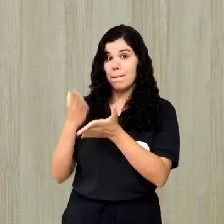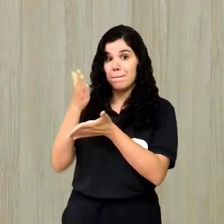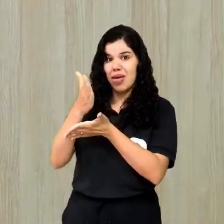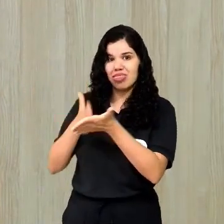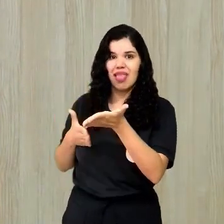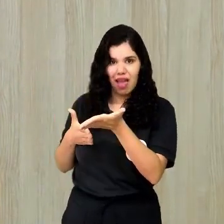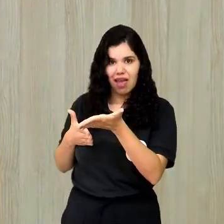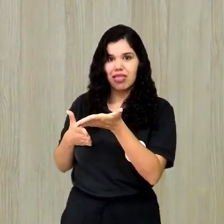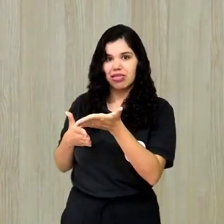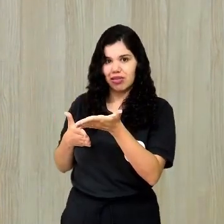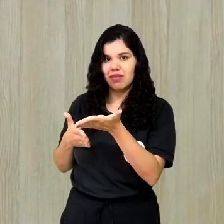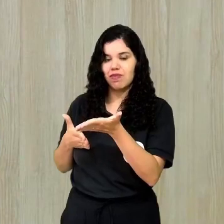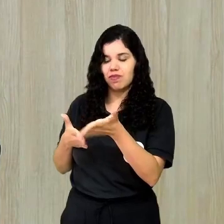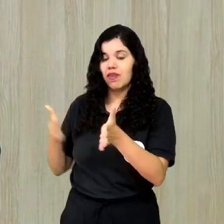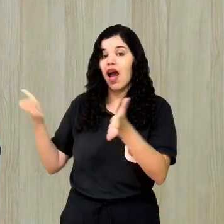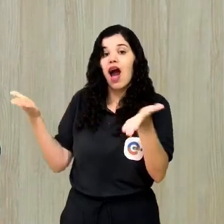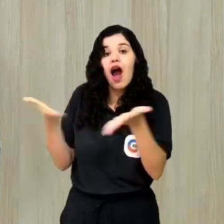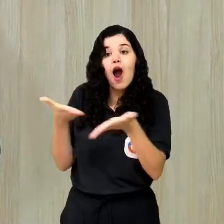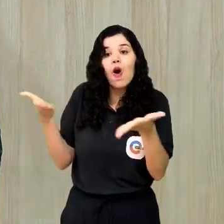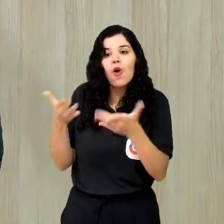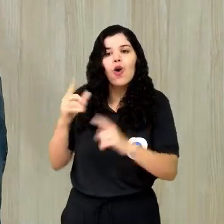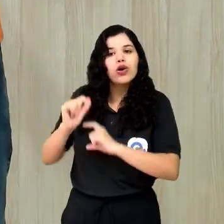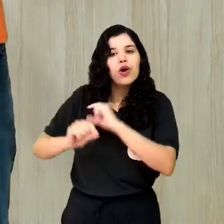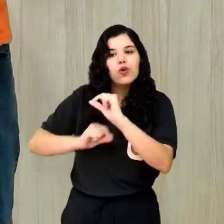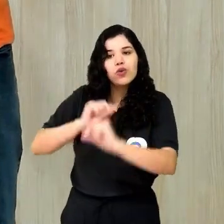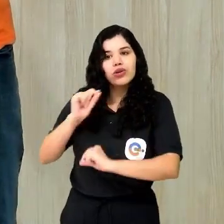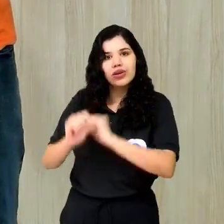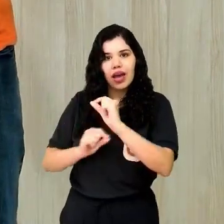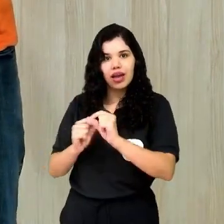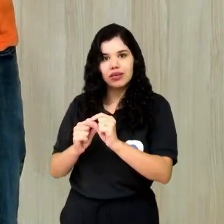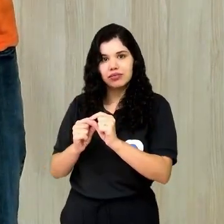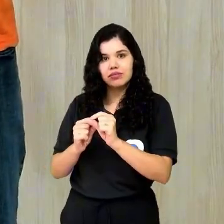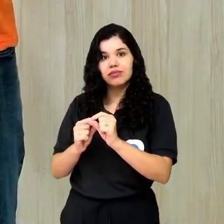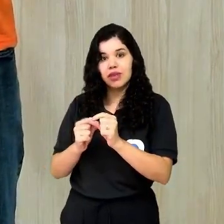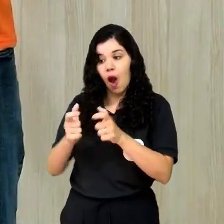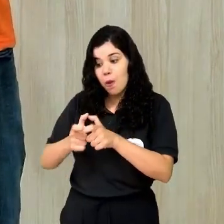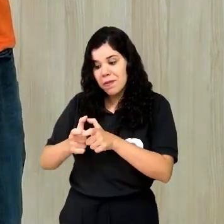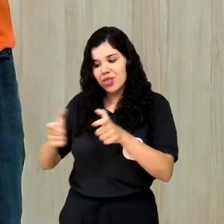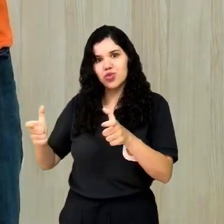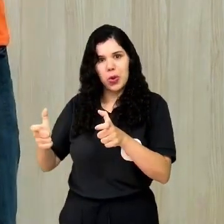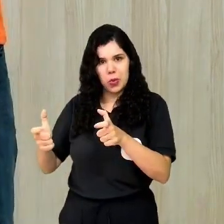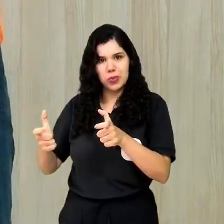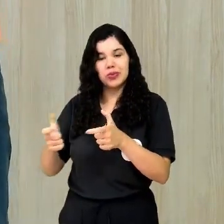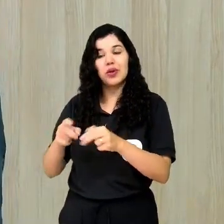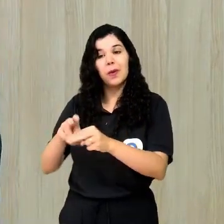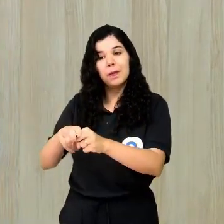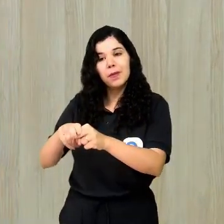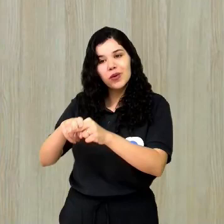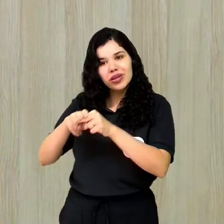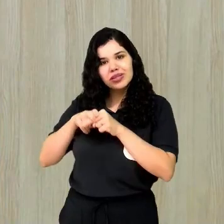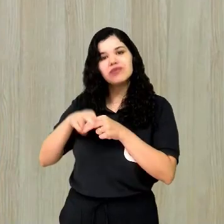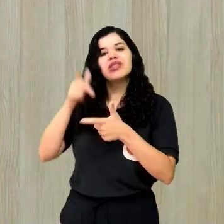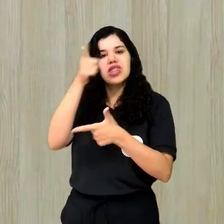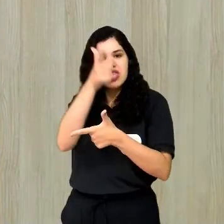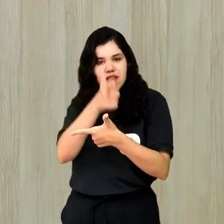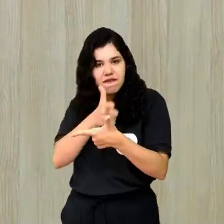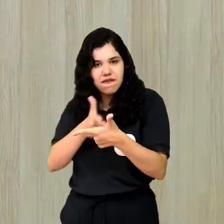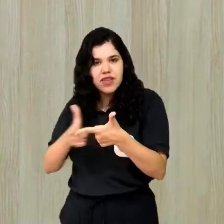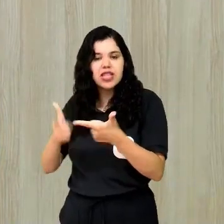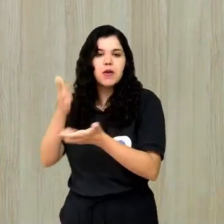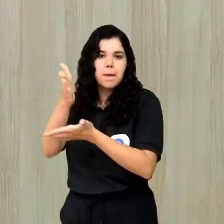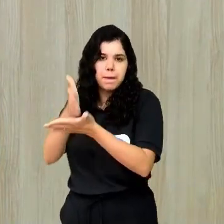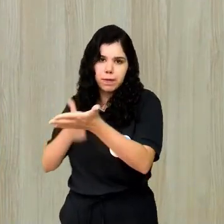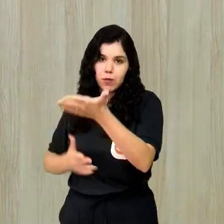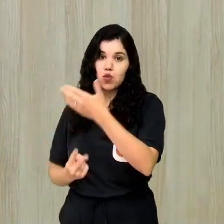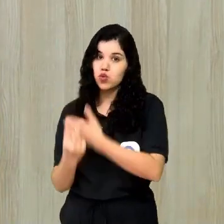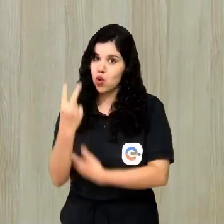metade do pote 2, agora o espaço também aumentou. Então, ele também vai ser dividido pela